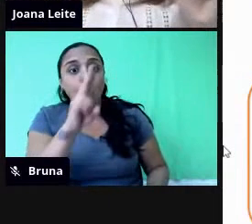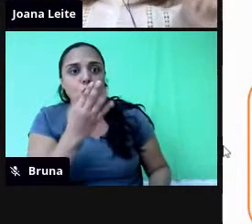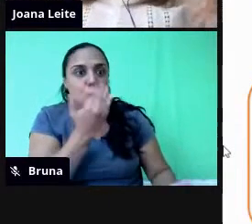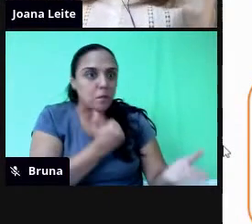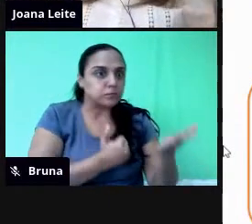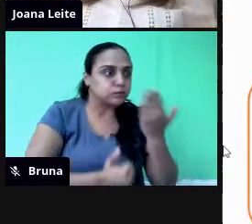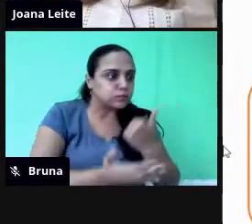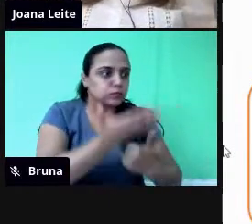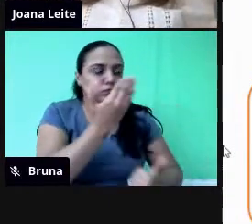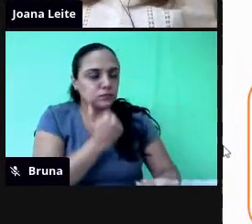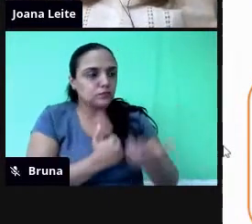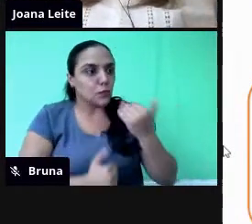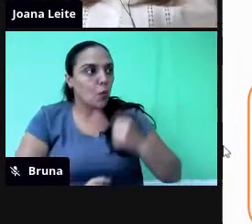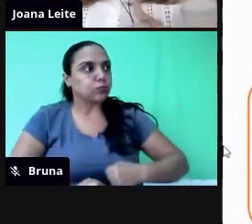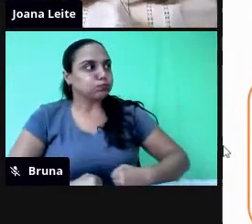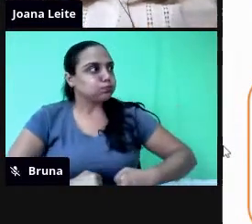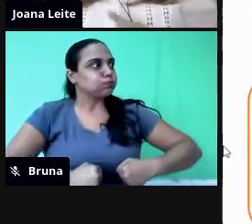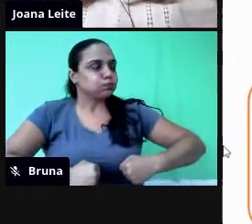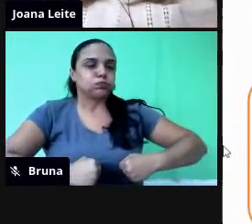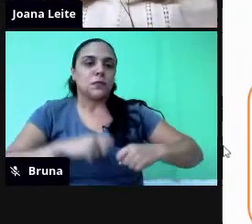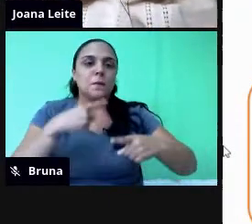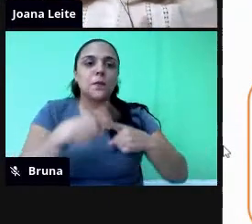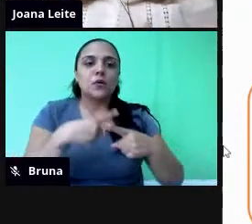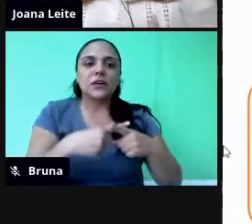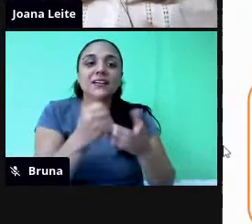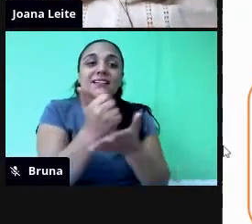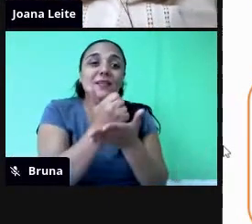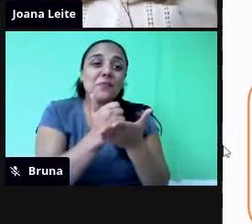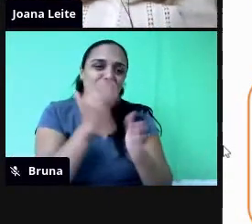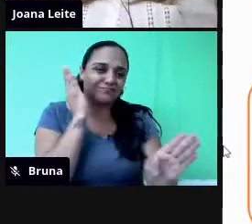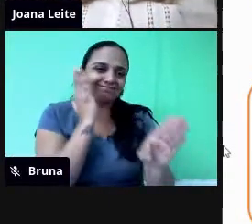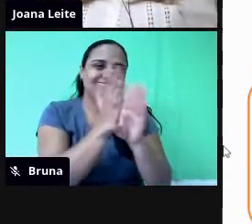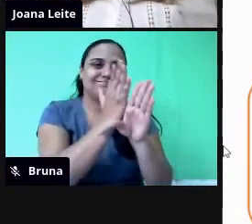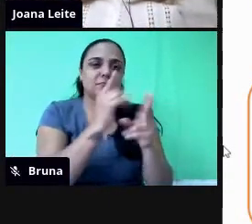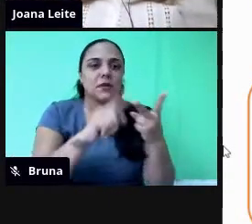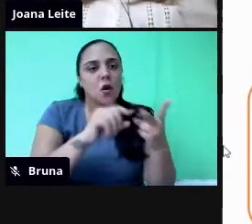de medicamentos com obesidade, como também